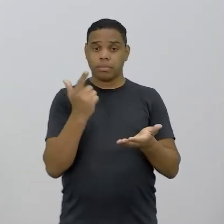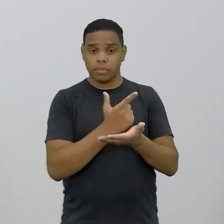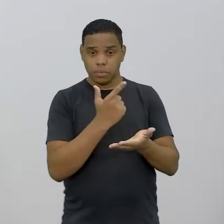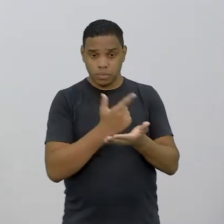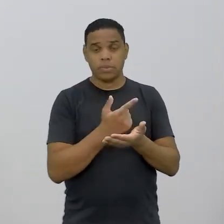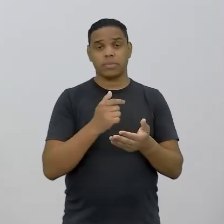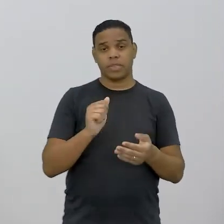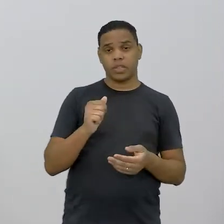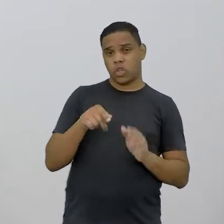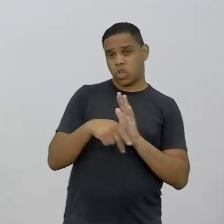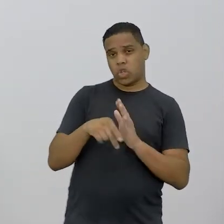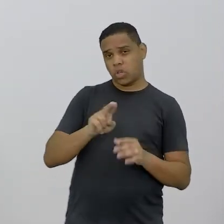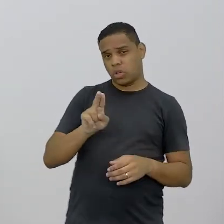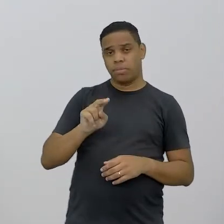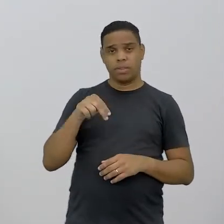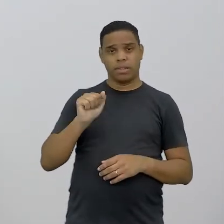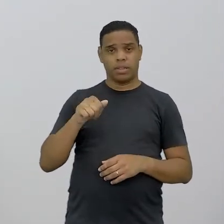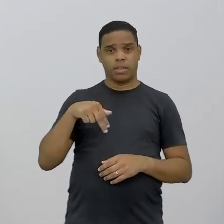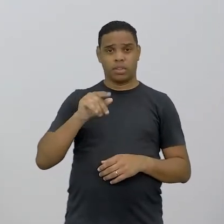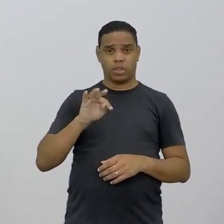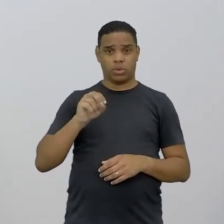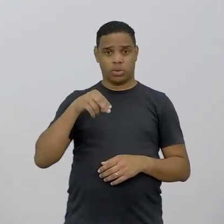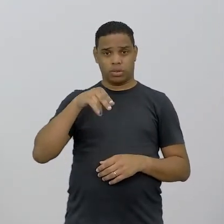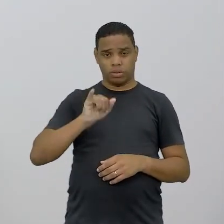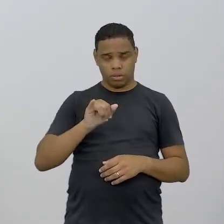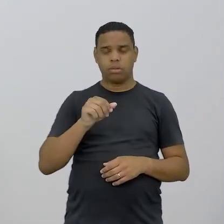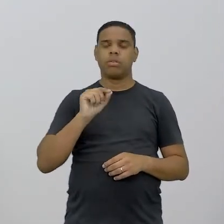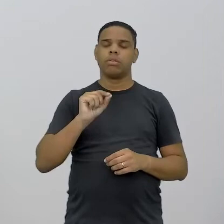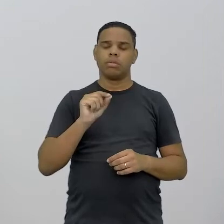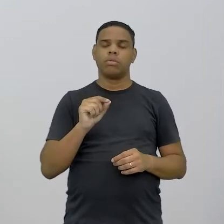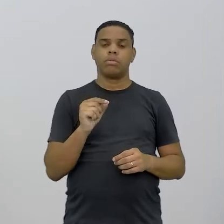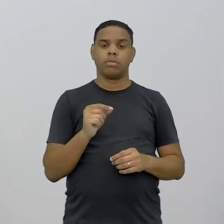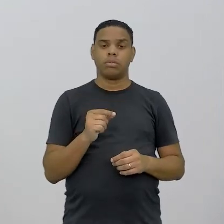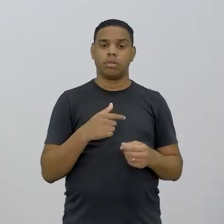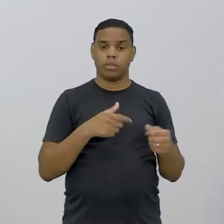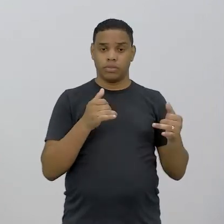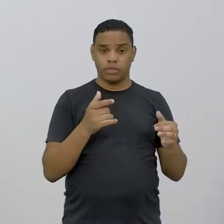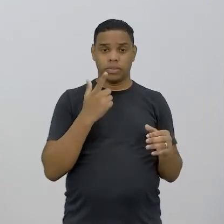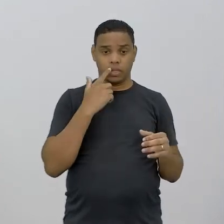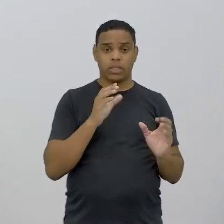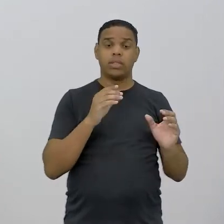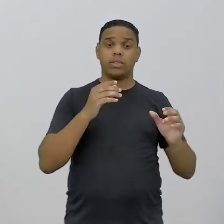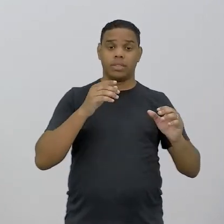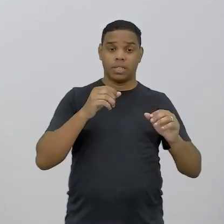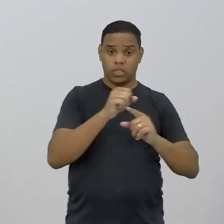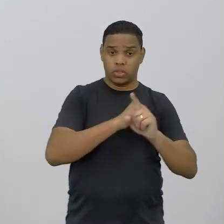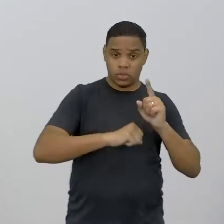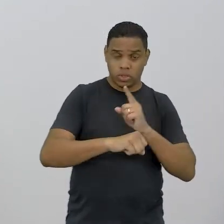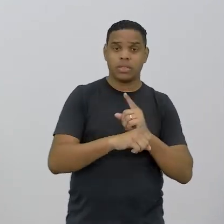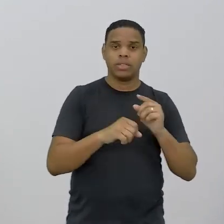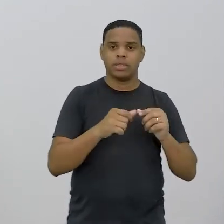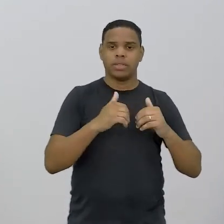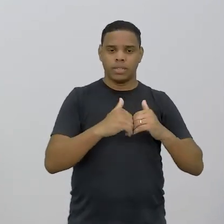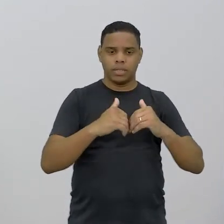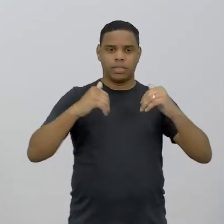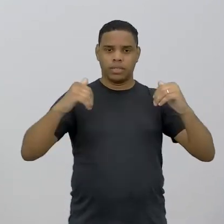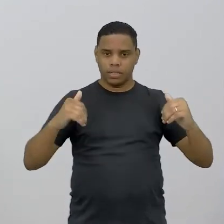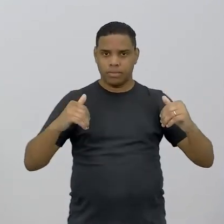Anthony Giddens mostra que, por exemplo, existe classicamente na sociologia uma divisão